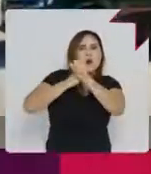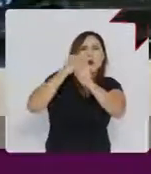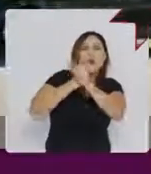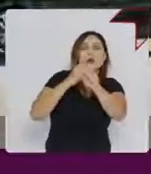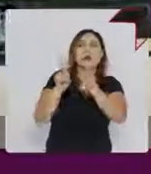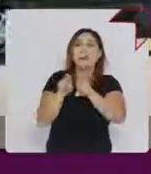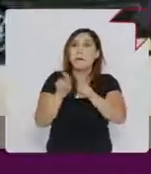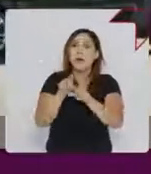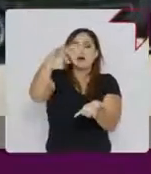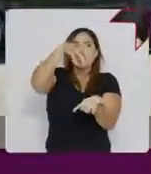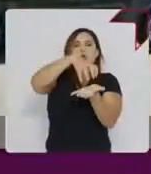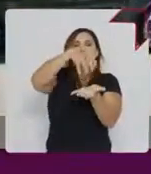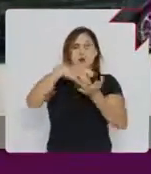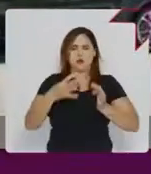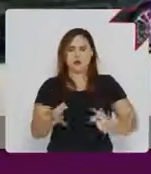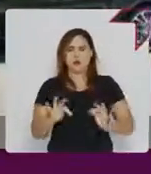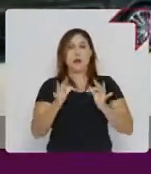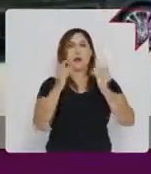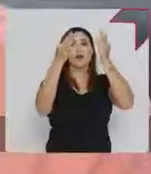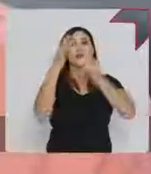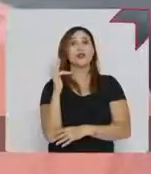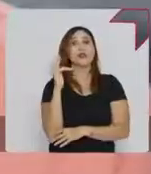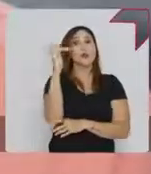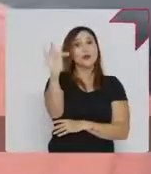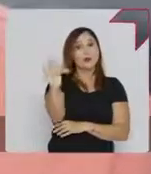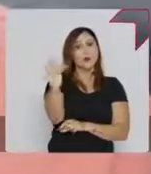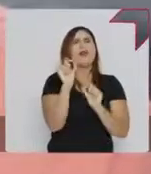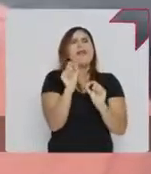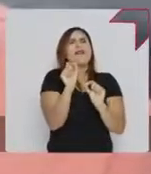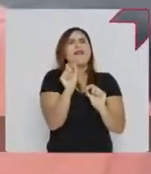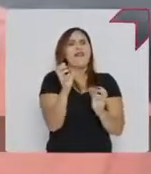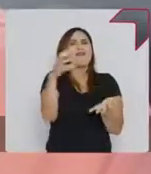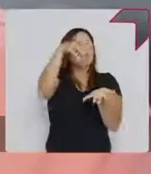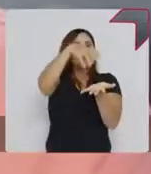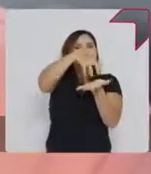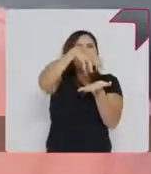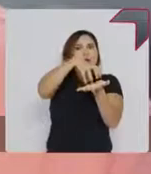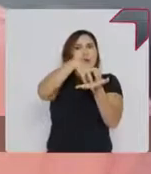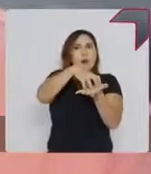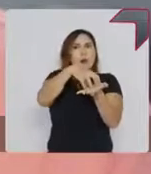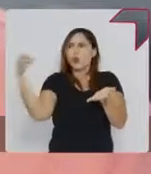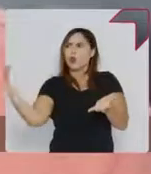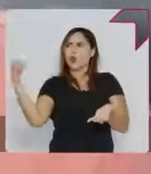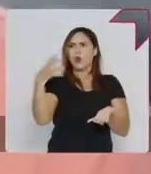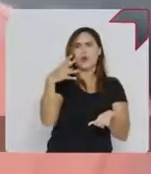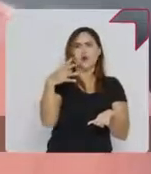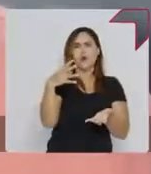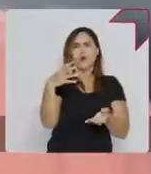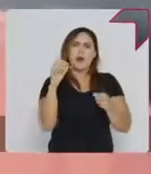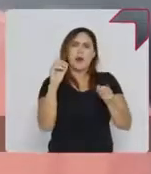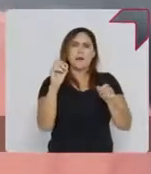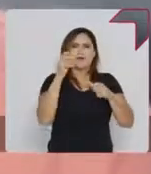a Oficina de Tecnologias do Futuro. É um moderno centro tecnológico que vai incentivar a criação